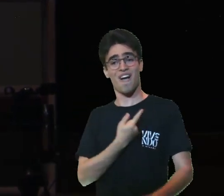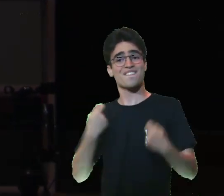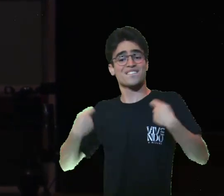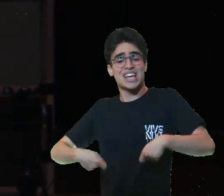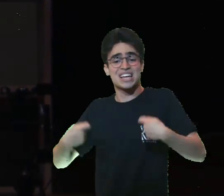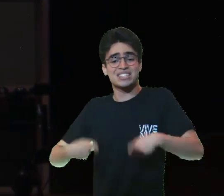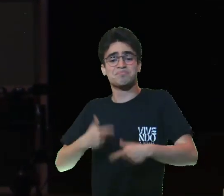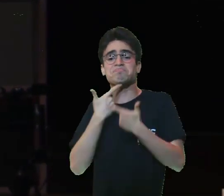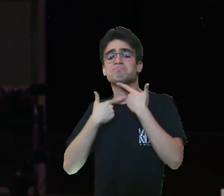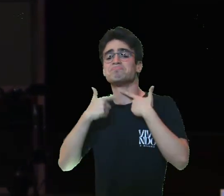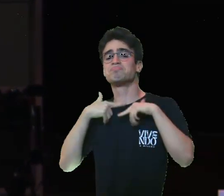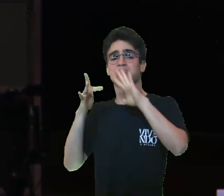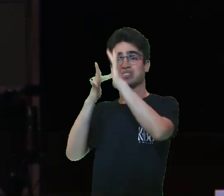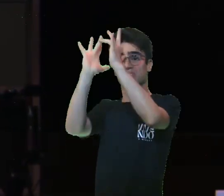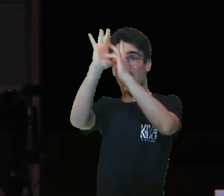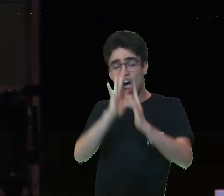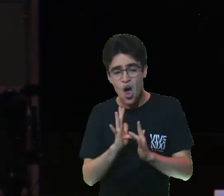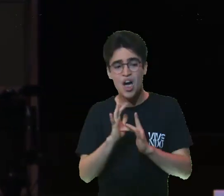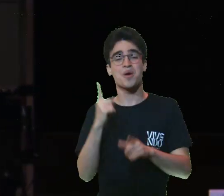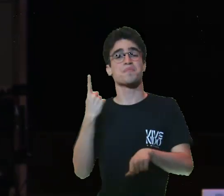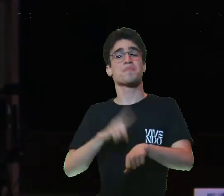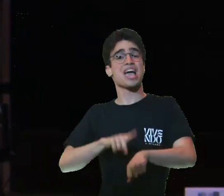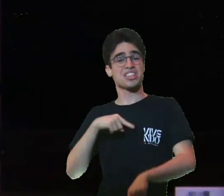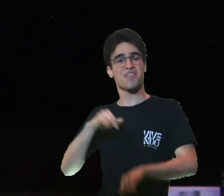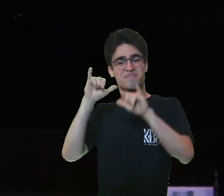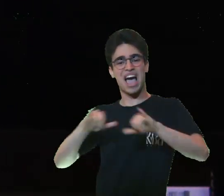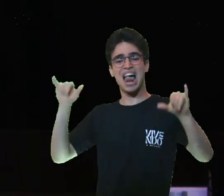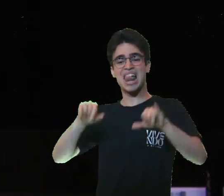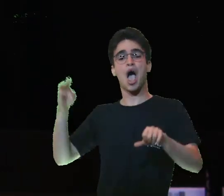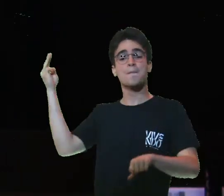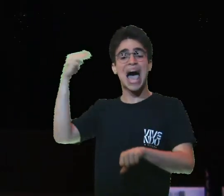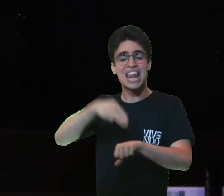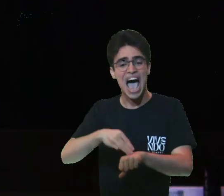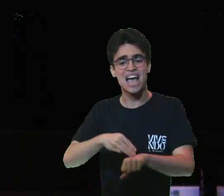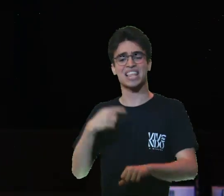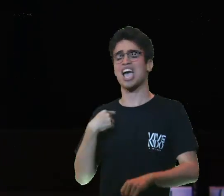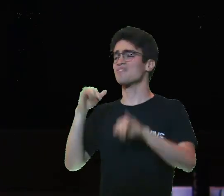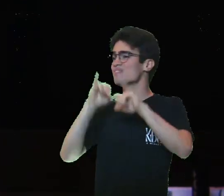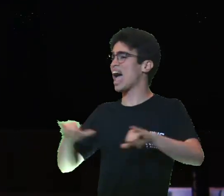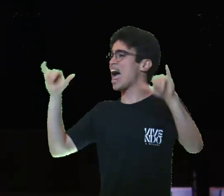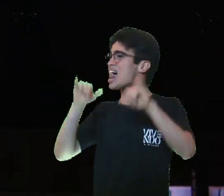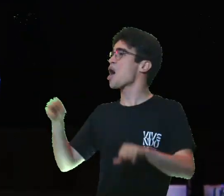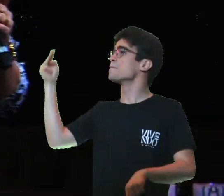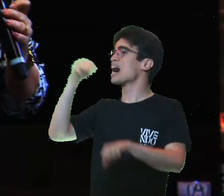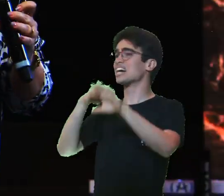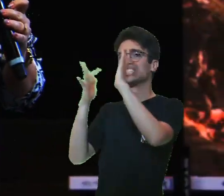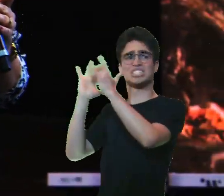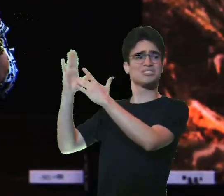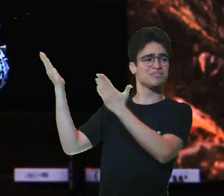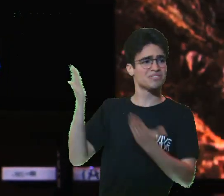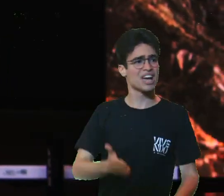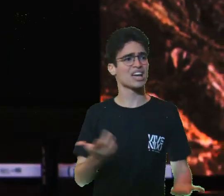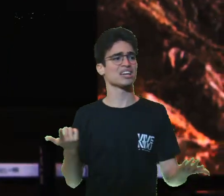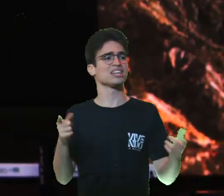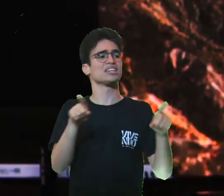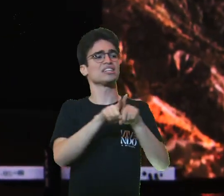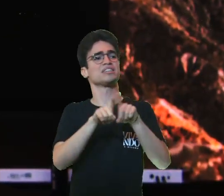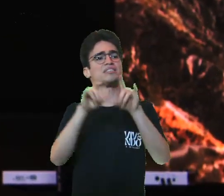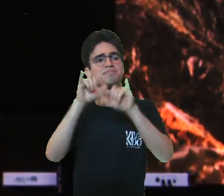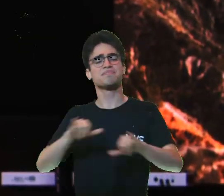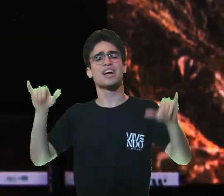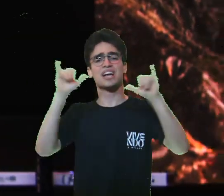noivo, quando nós gritamos Maranata, quando nós choramos Maranata, quando nós clamamos